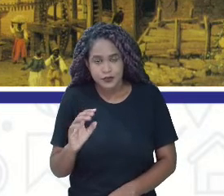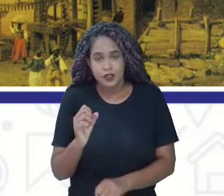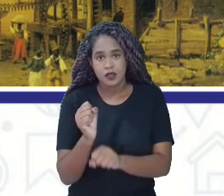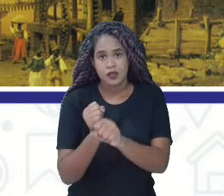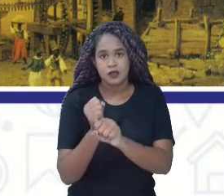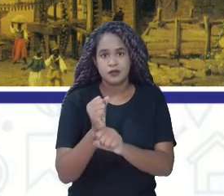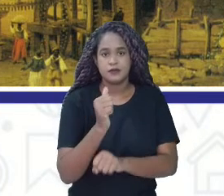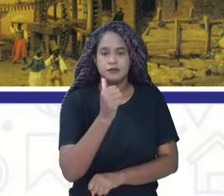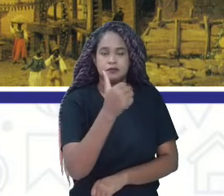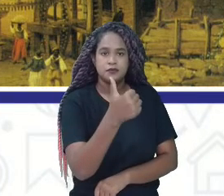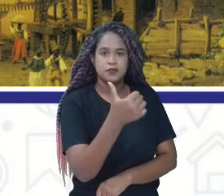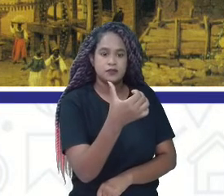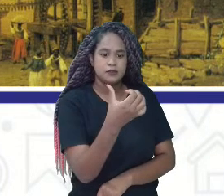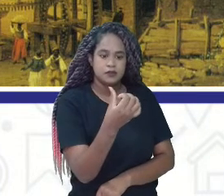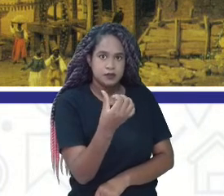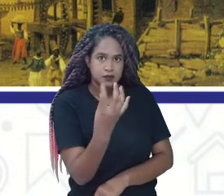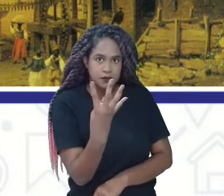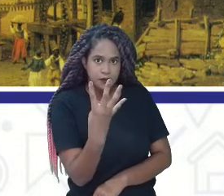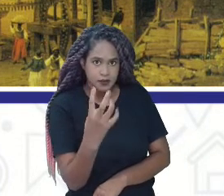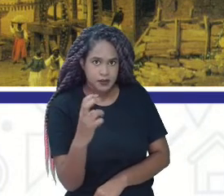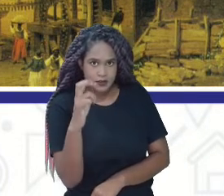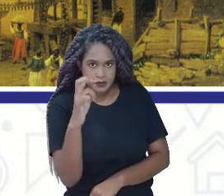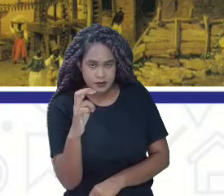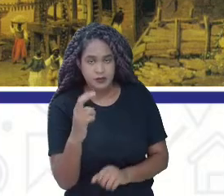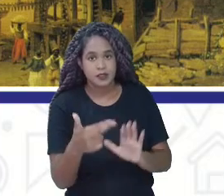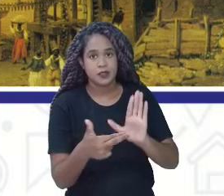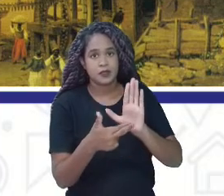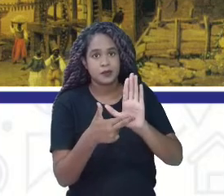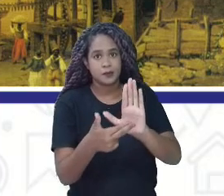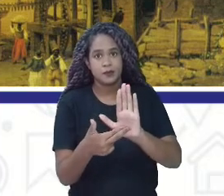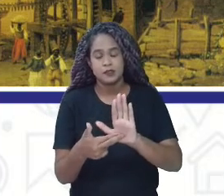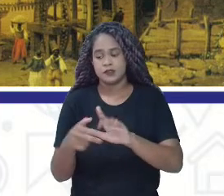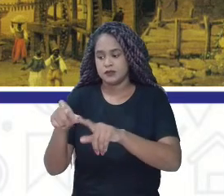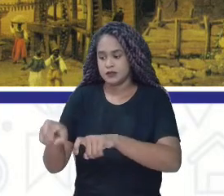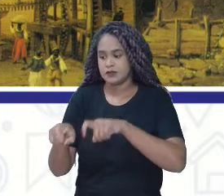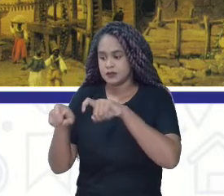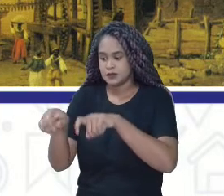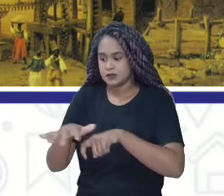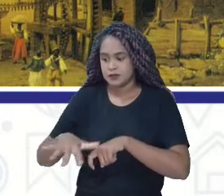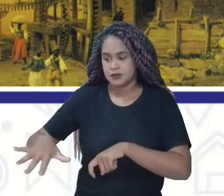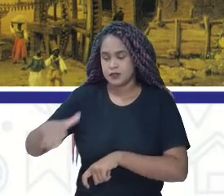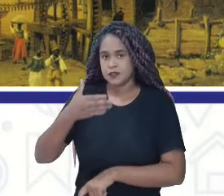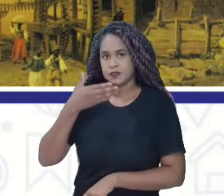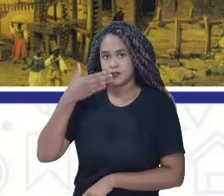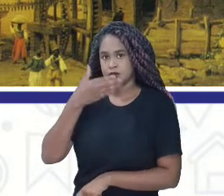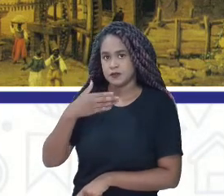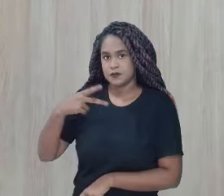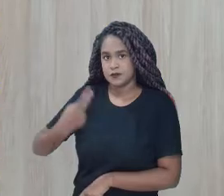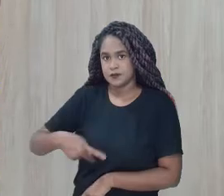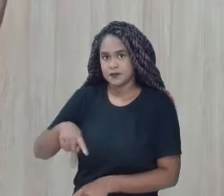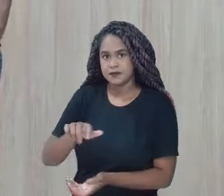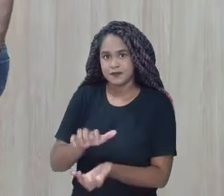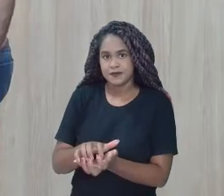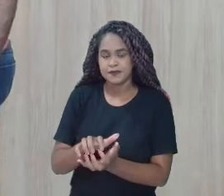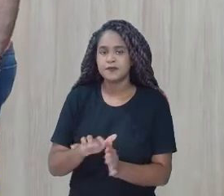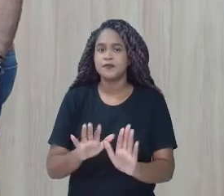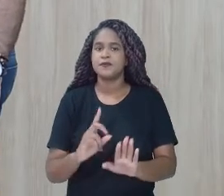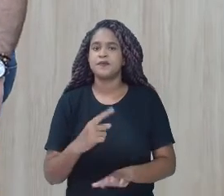1645 e ela representa um engenho de açúcar aqui em Pernambuco. Então, o que é que a gente